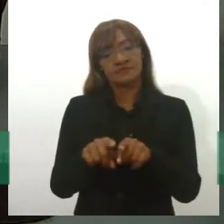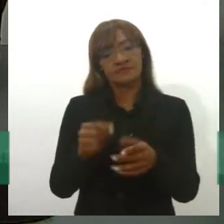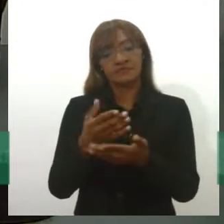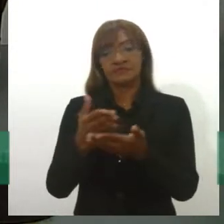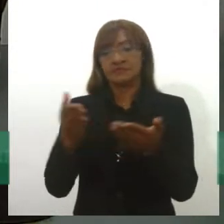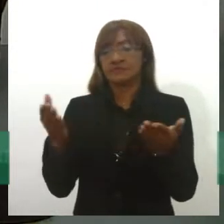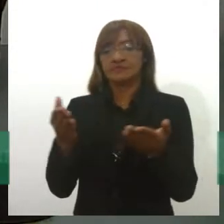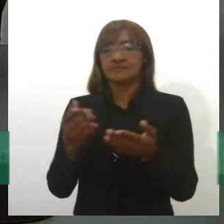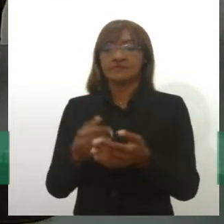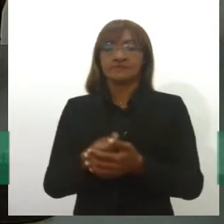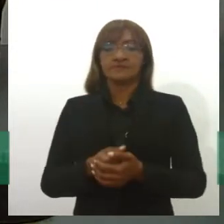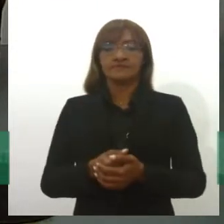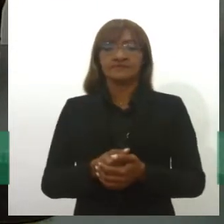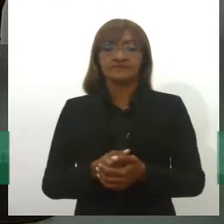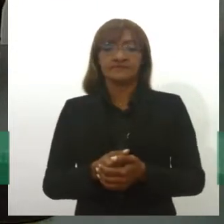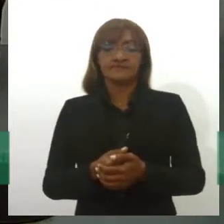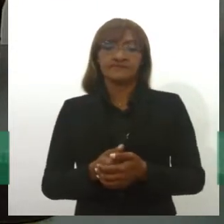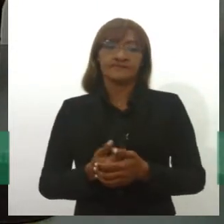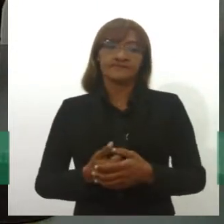vocês.